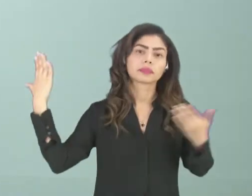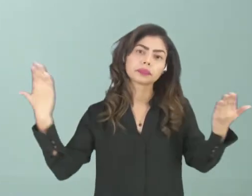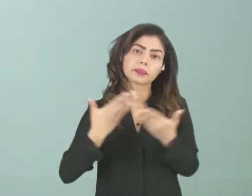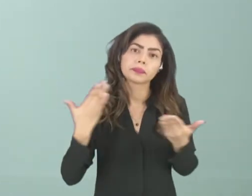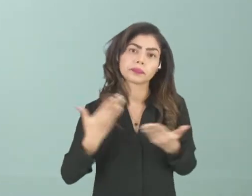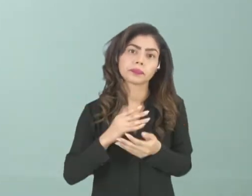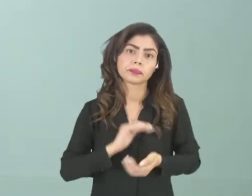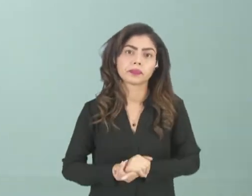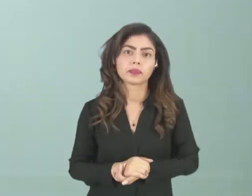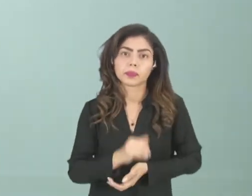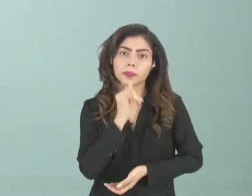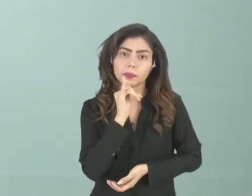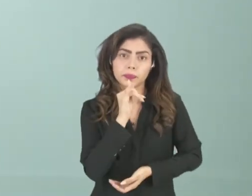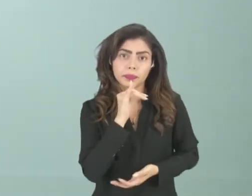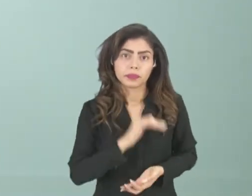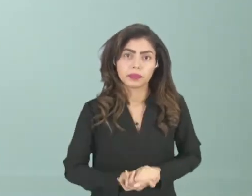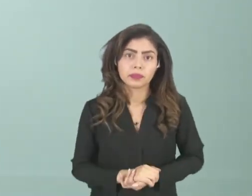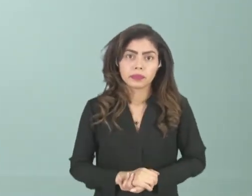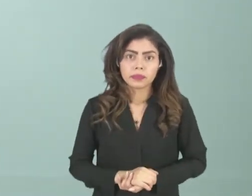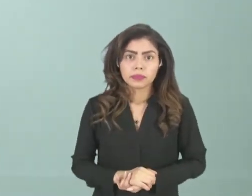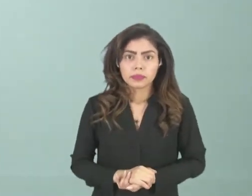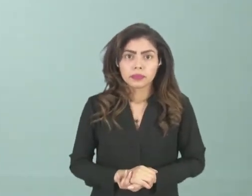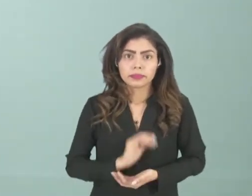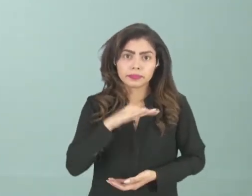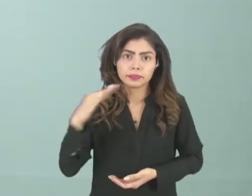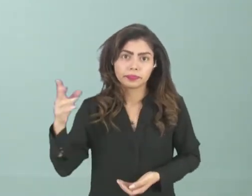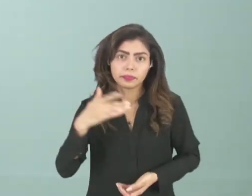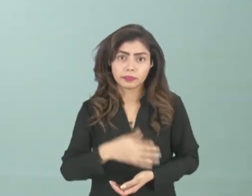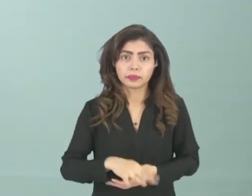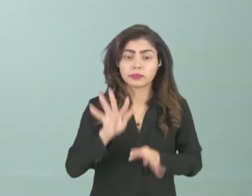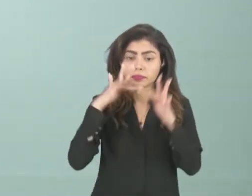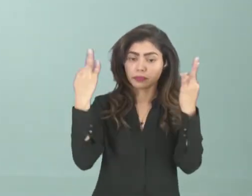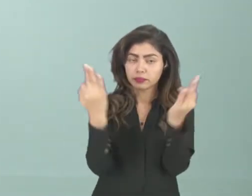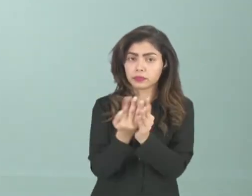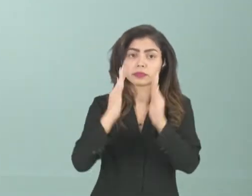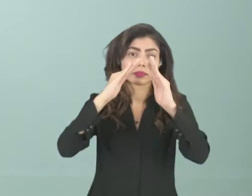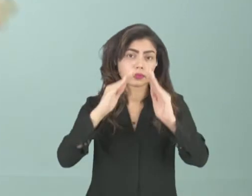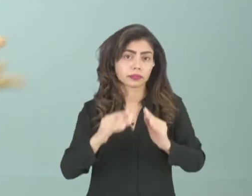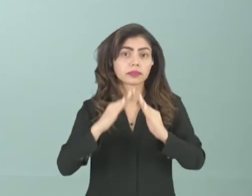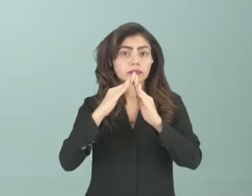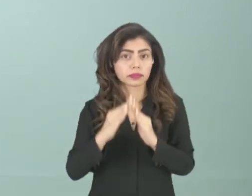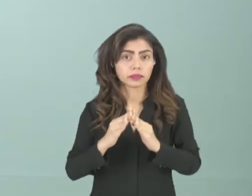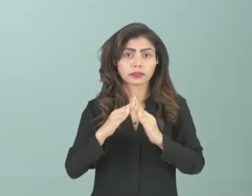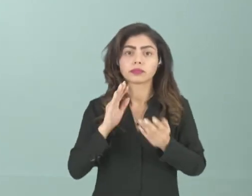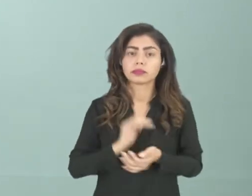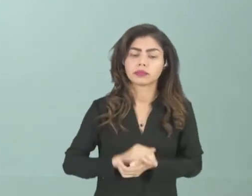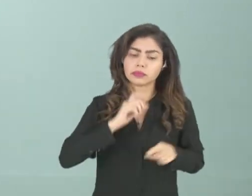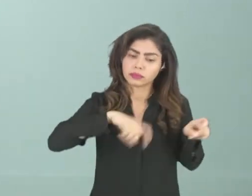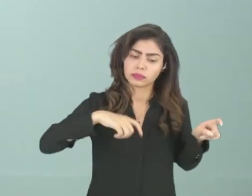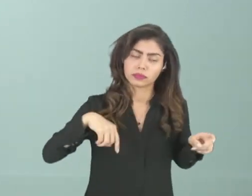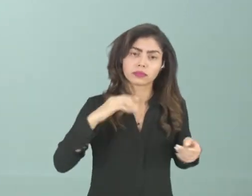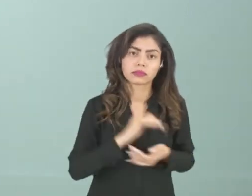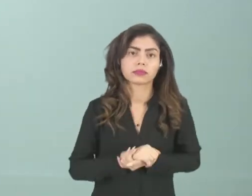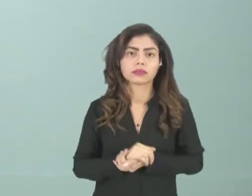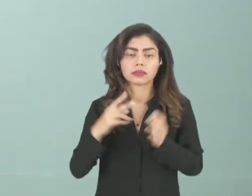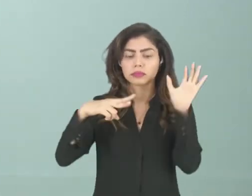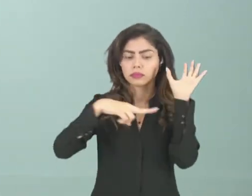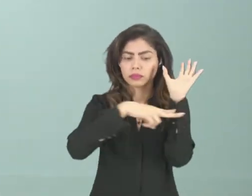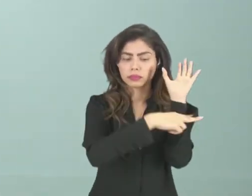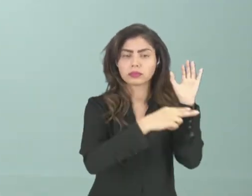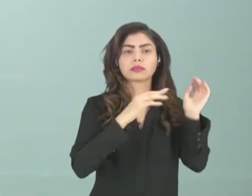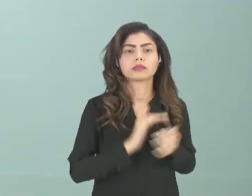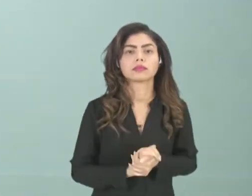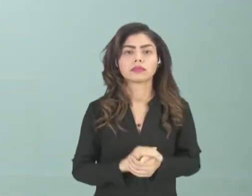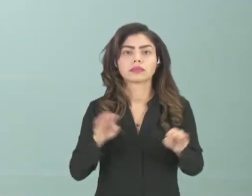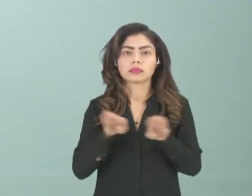ele é ocasionado, por exemplo, quando uma família mora na zona rural e o filho atinge certa idade, precisamos